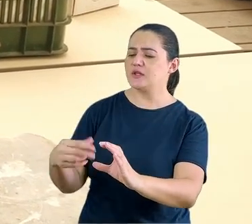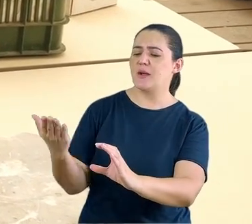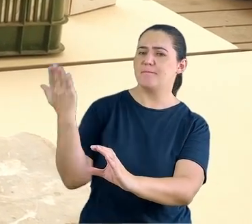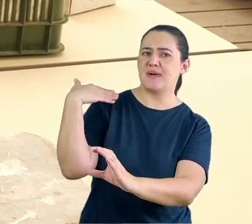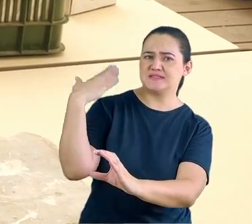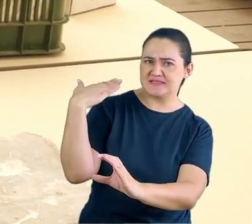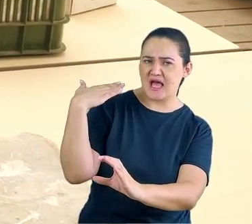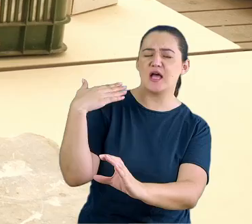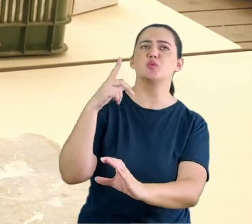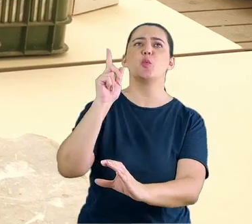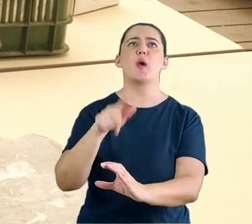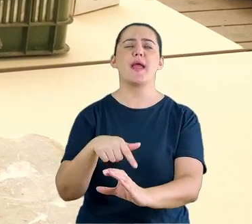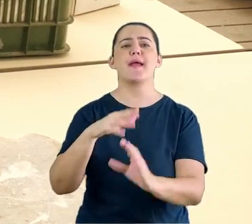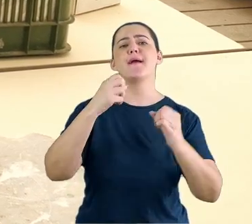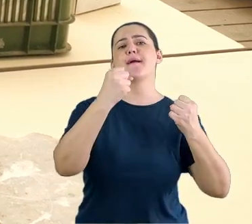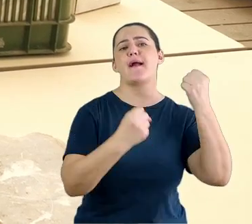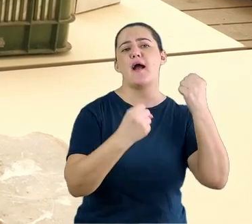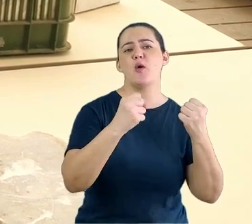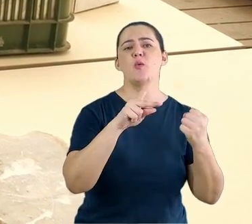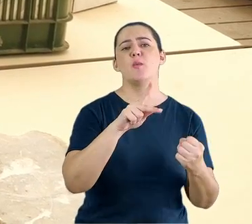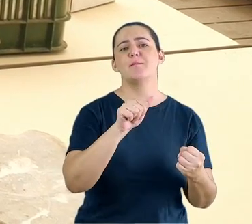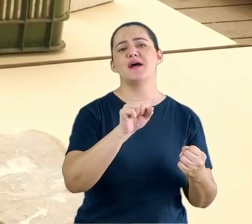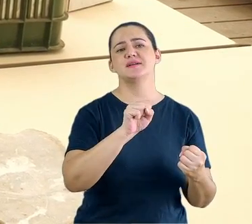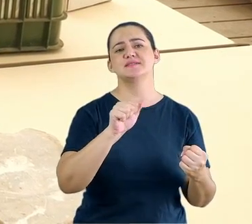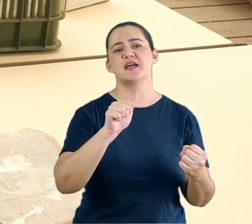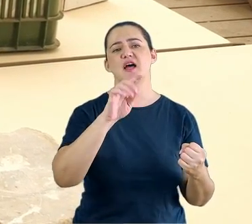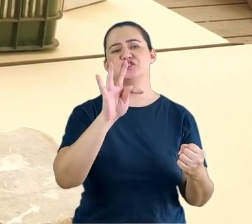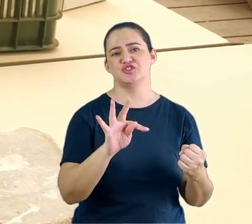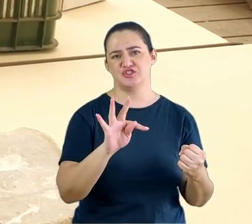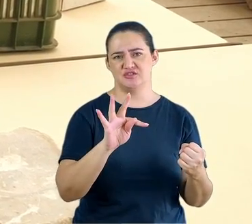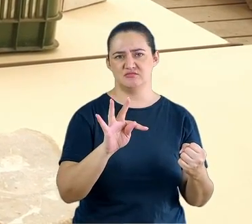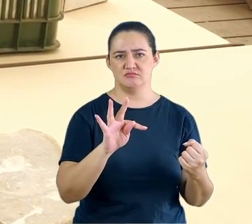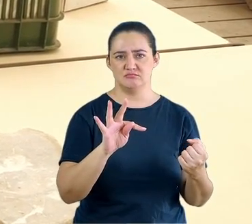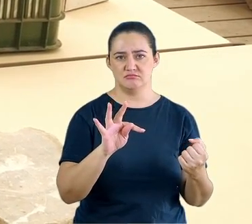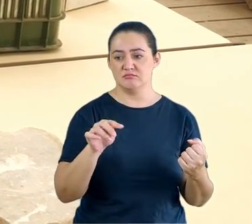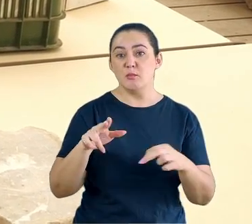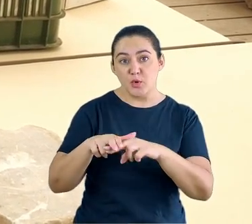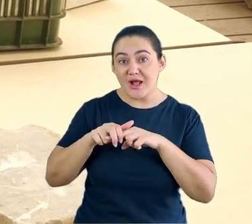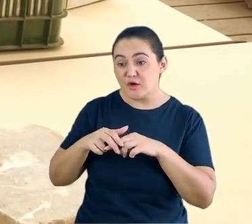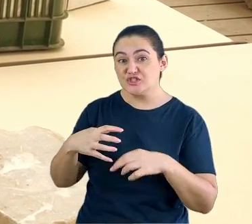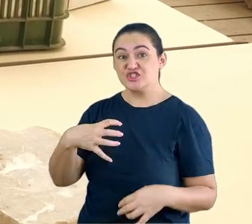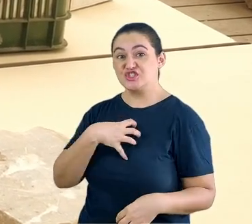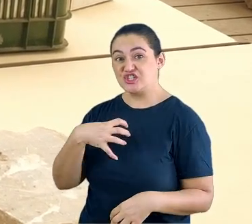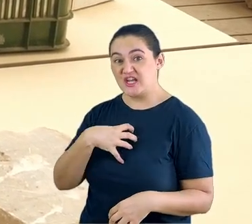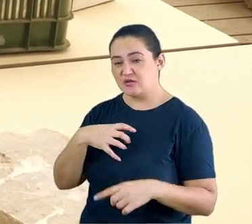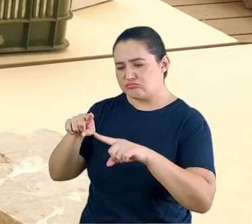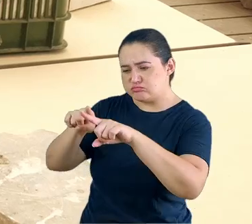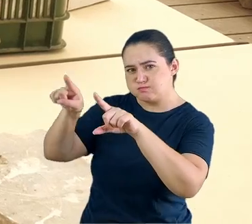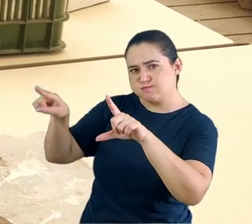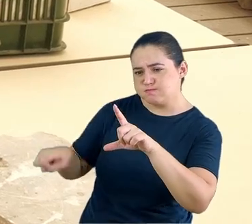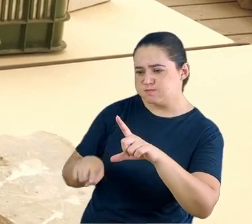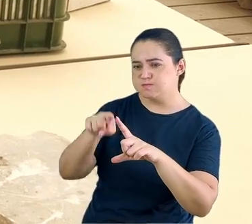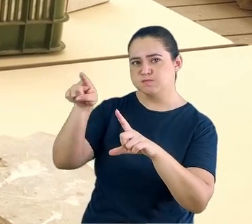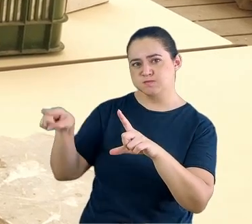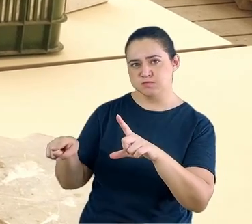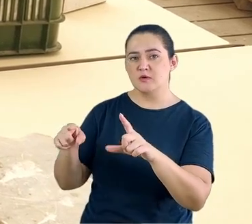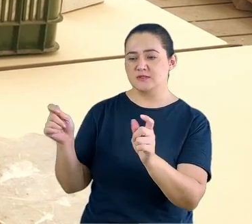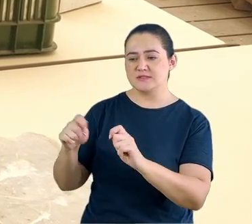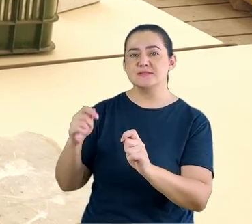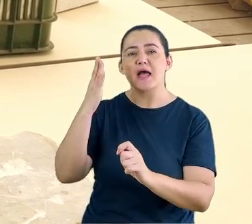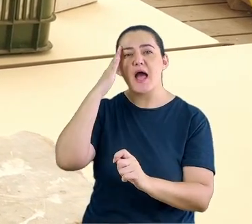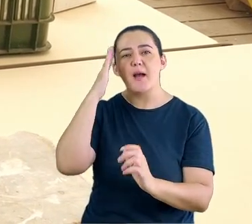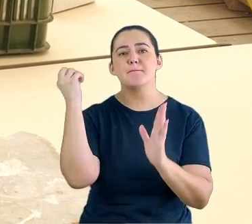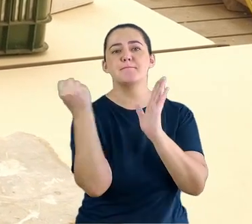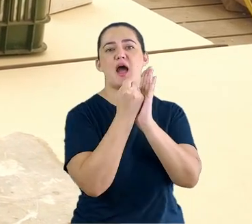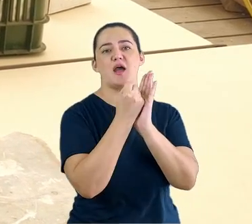ele conhece dos carros da Volkswagen e fala que pelo formato, pelo estilo do Passat, ele sabe qual a marca e qual o ano, o